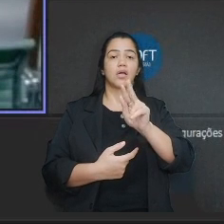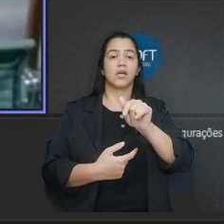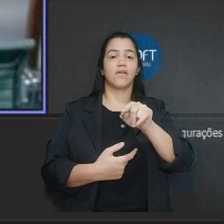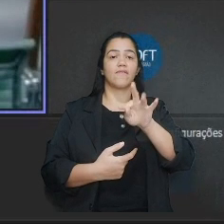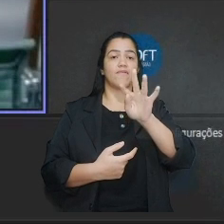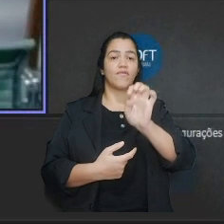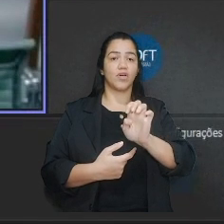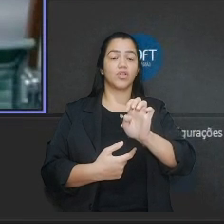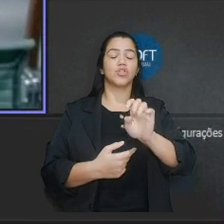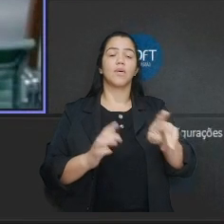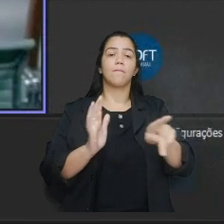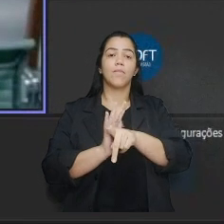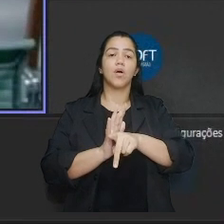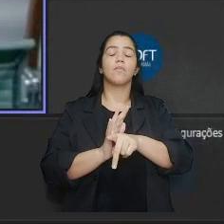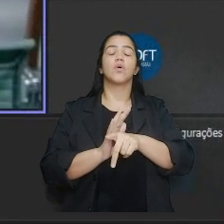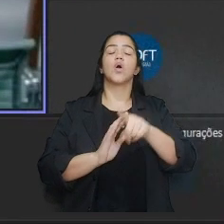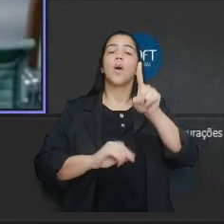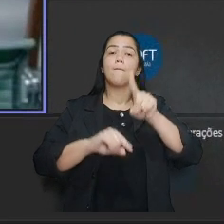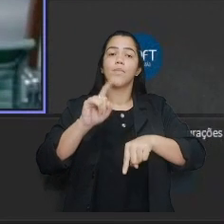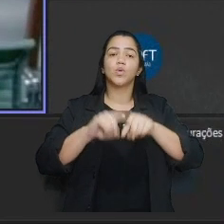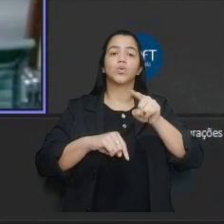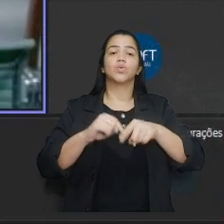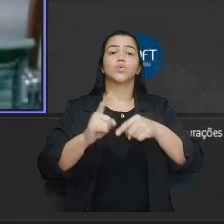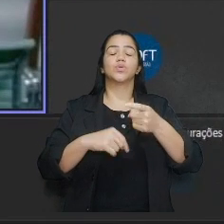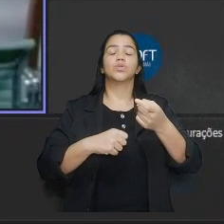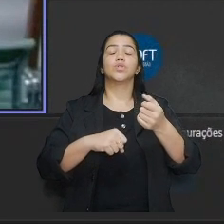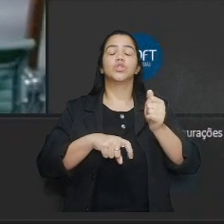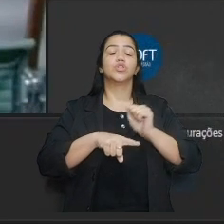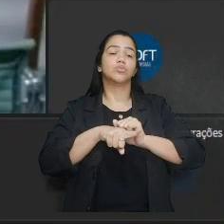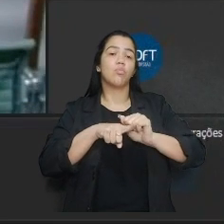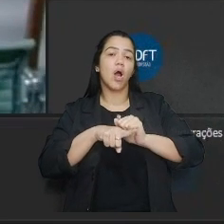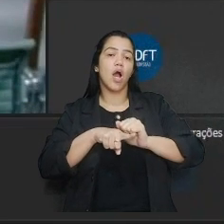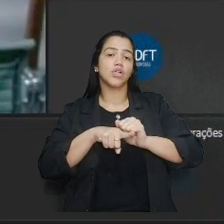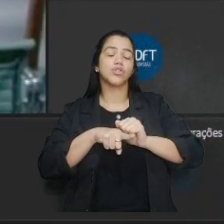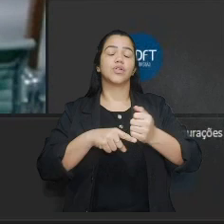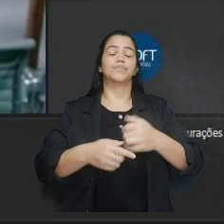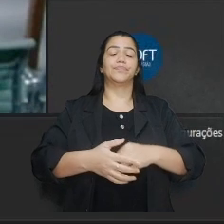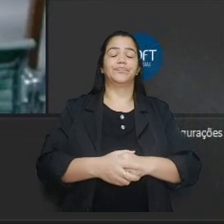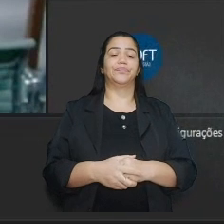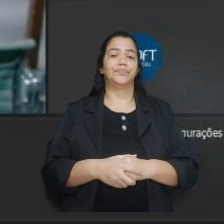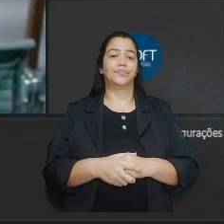parte agravante, a Goodyear do Brasil, produtos de borracha.